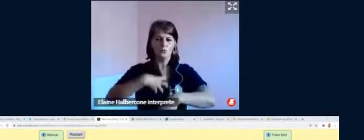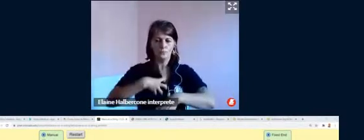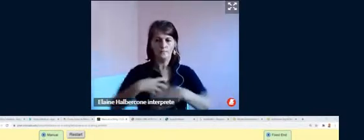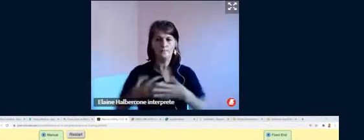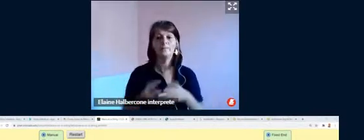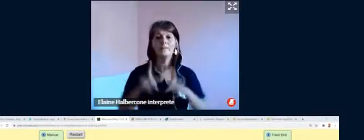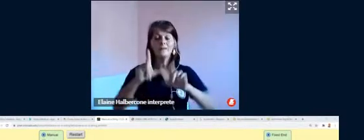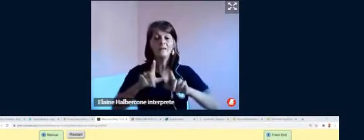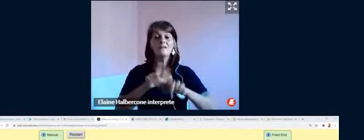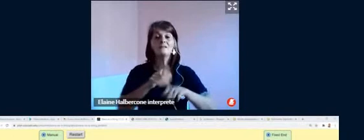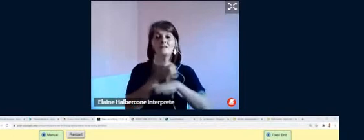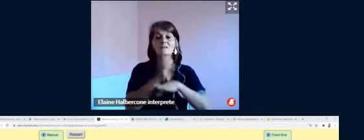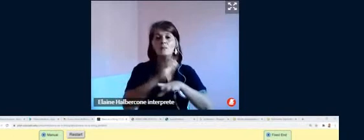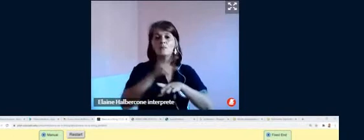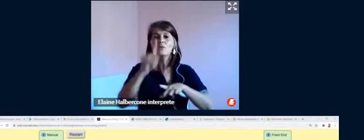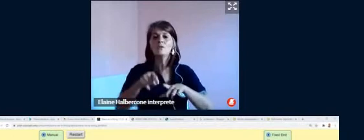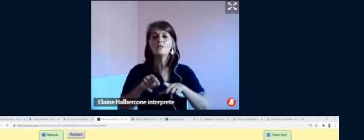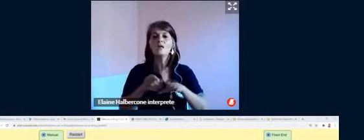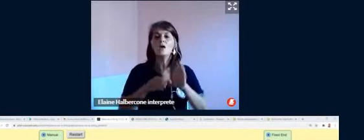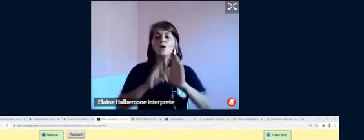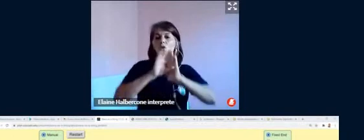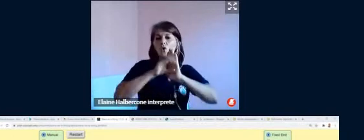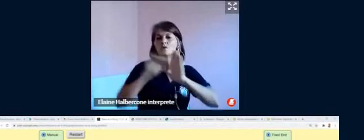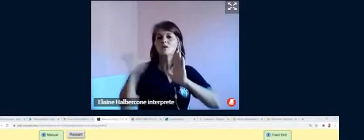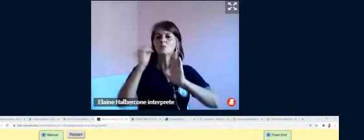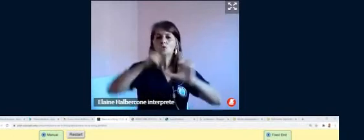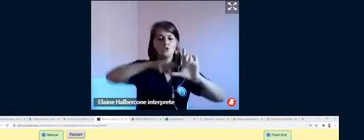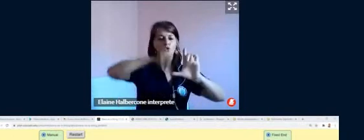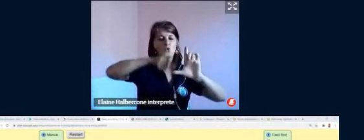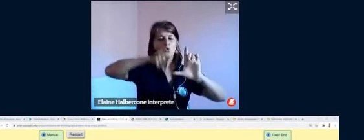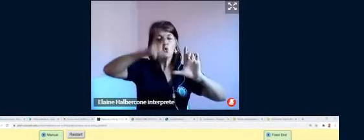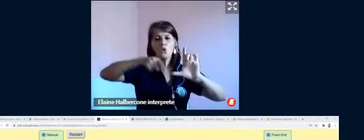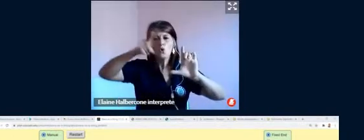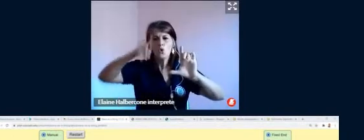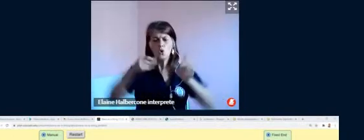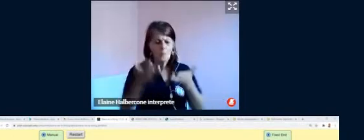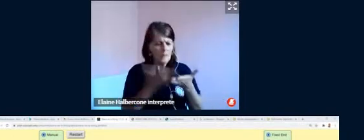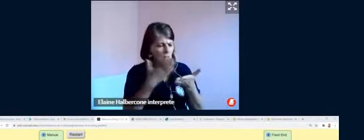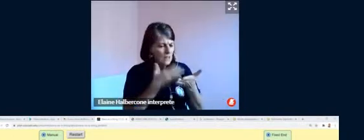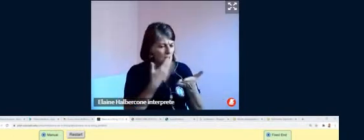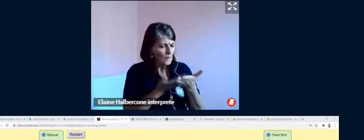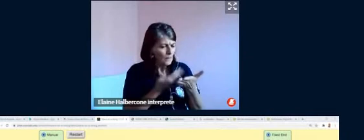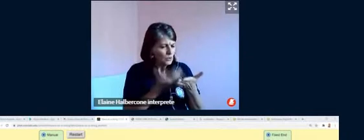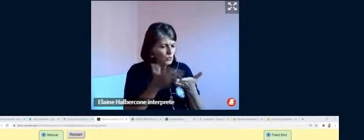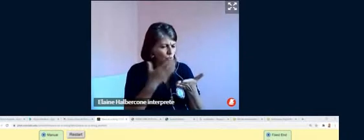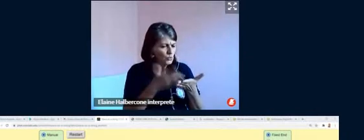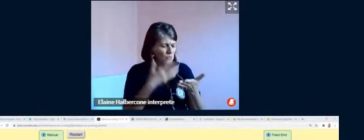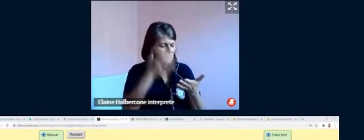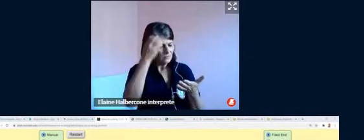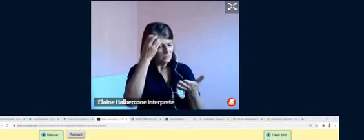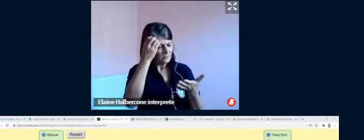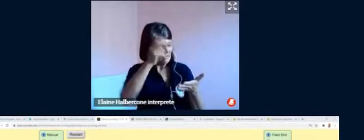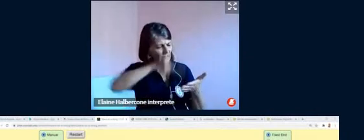Esse simulador daqui, ele vai simular alguns conceitos importantes de onda, que você pega um livro para estudar, você vai estudar o livro,